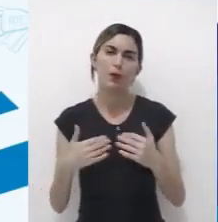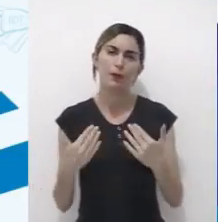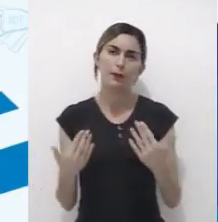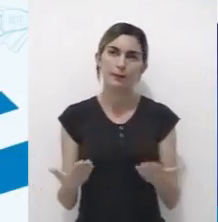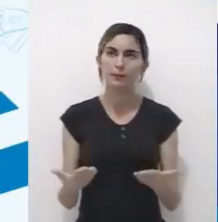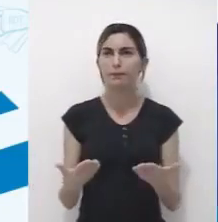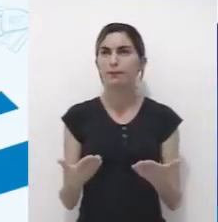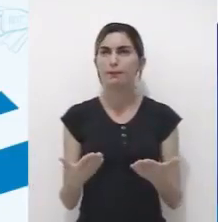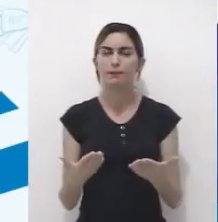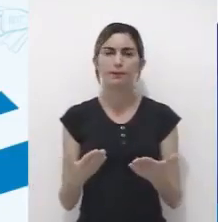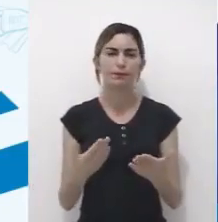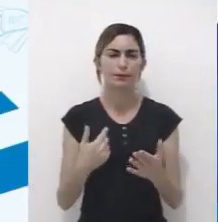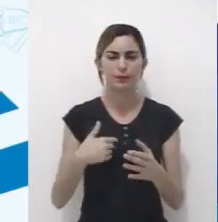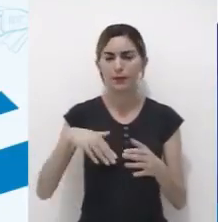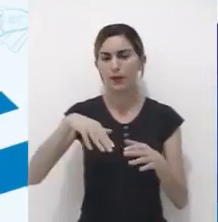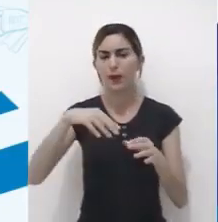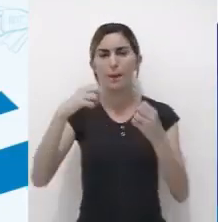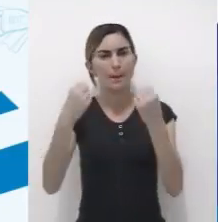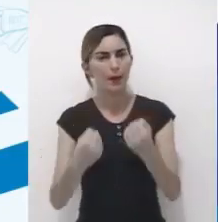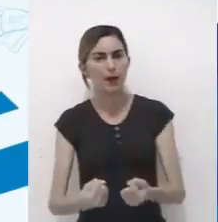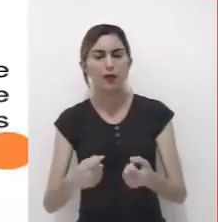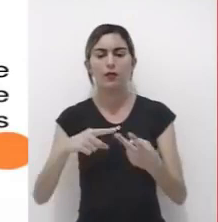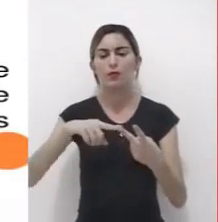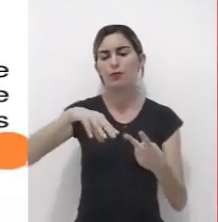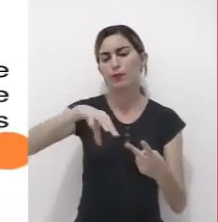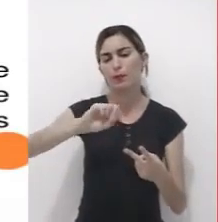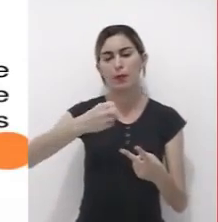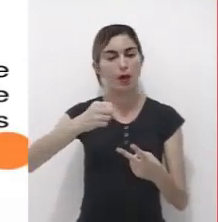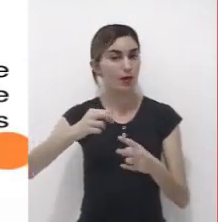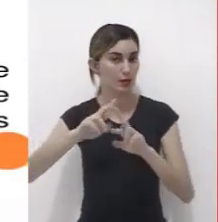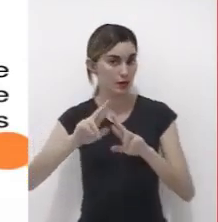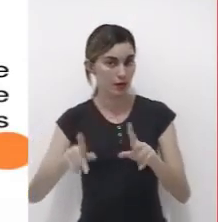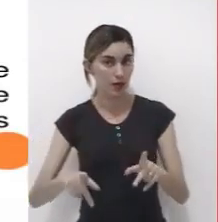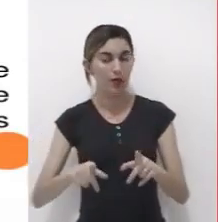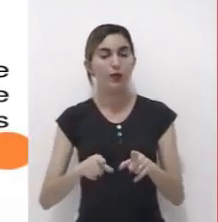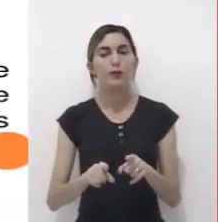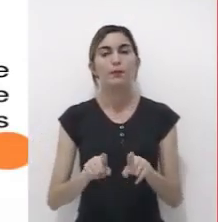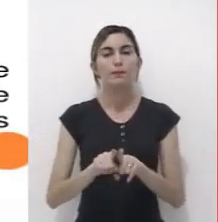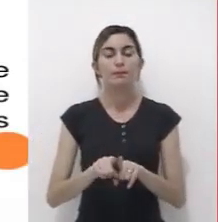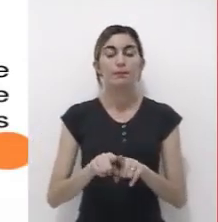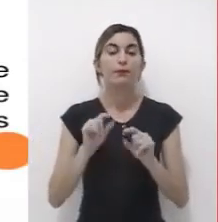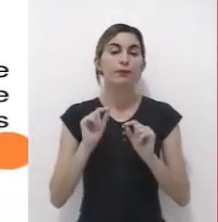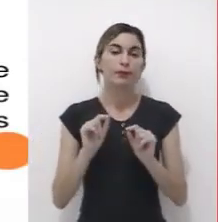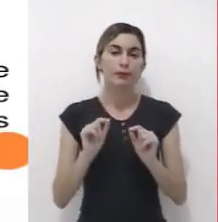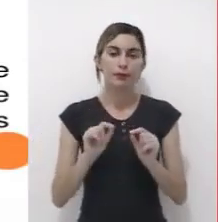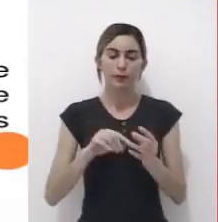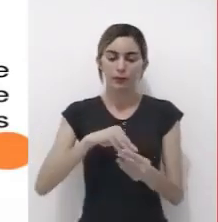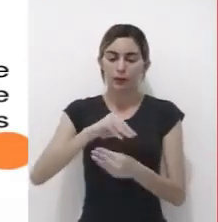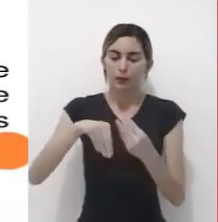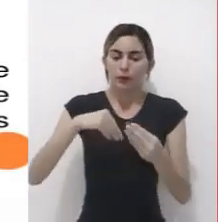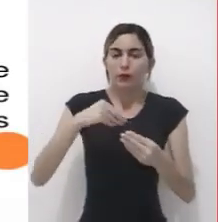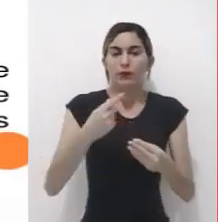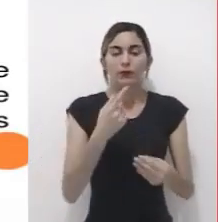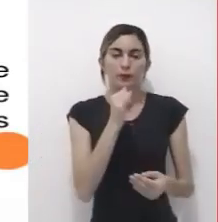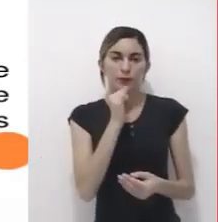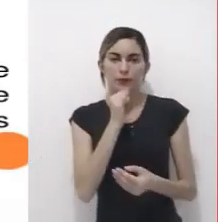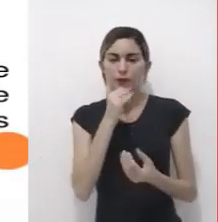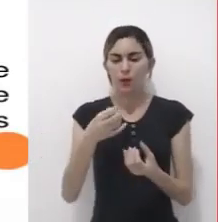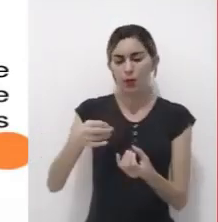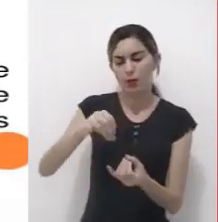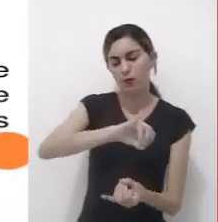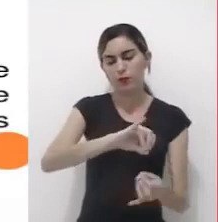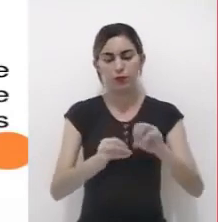pode se dar um peso de uma massa diferente. Evidências dessas reações, né? Em uma